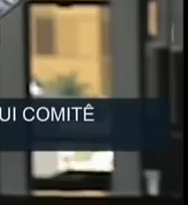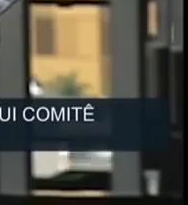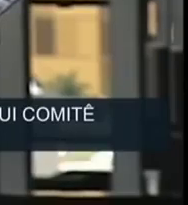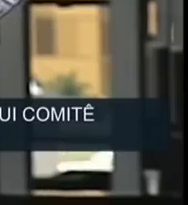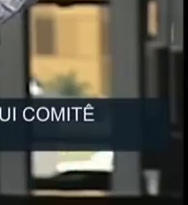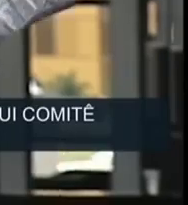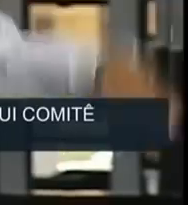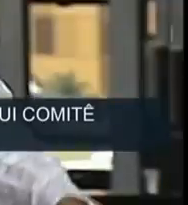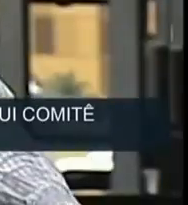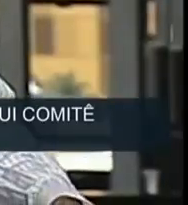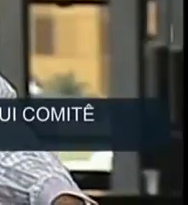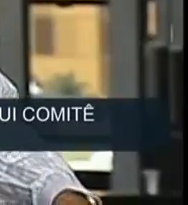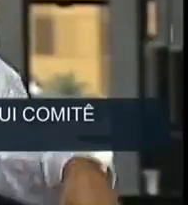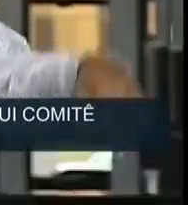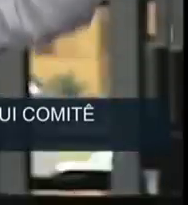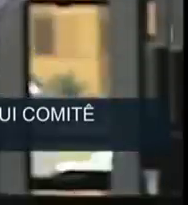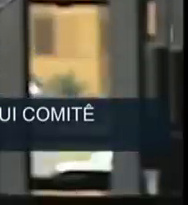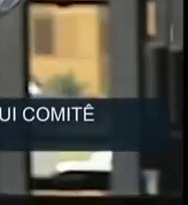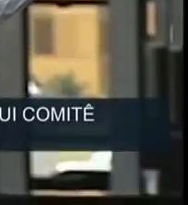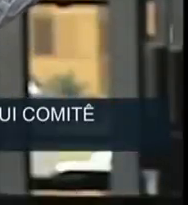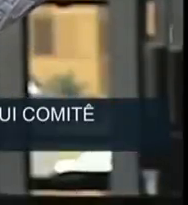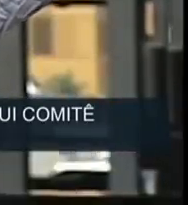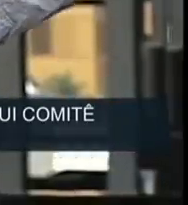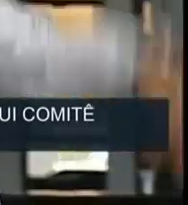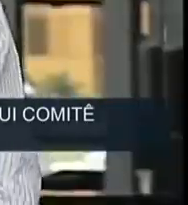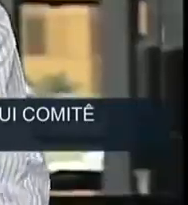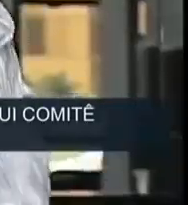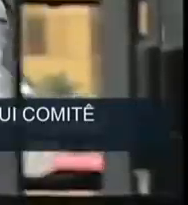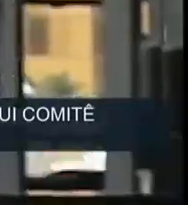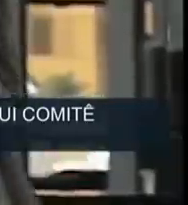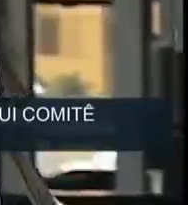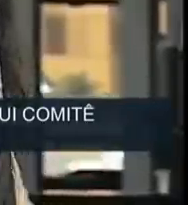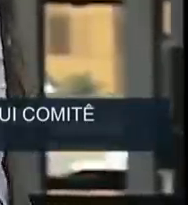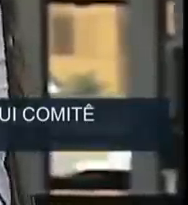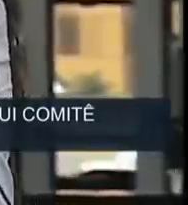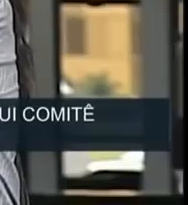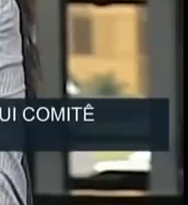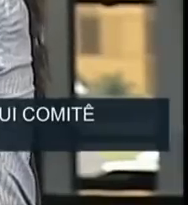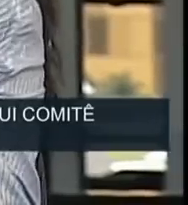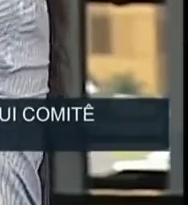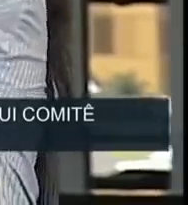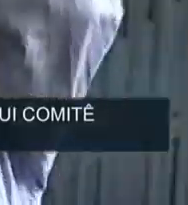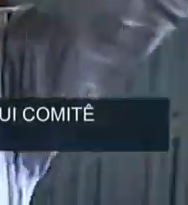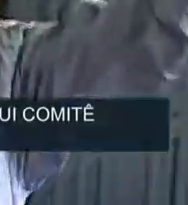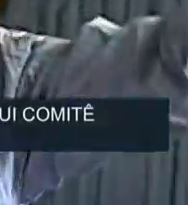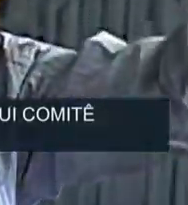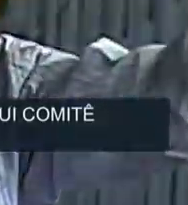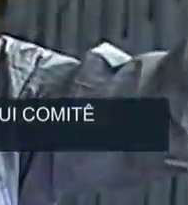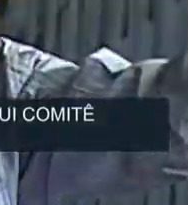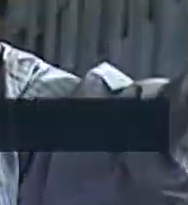punai nem vai meico, nem é mal, meio bem o que é meico, nem é mal, mano, me cai mais